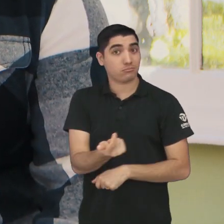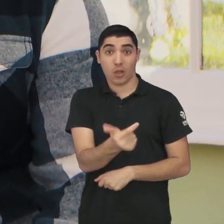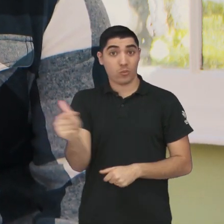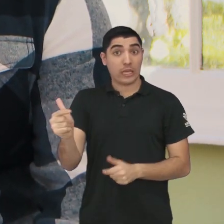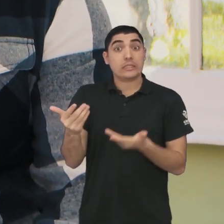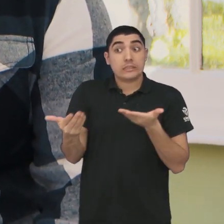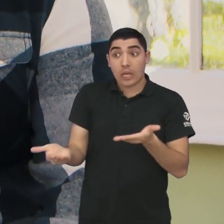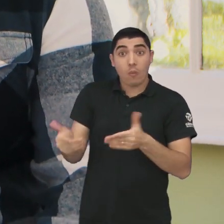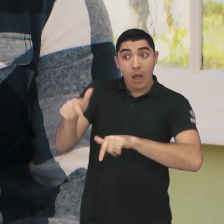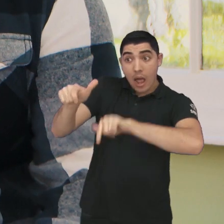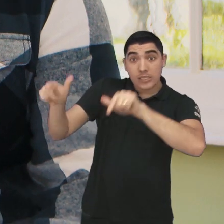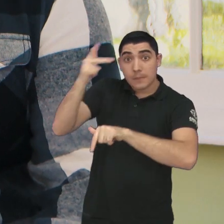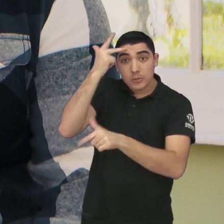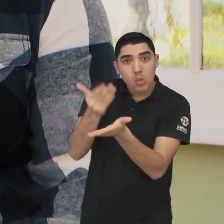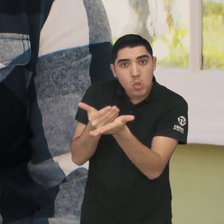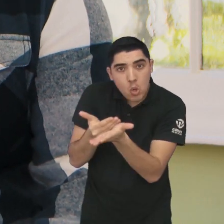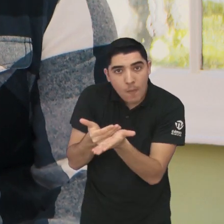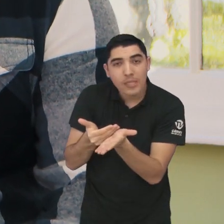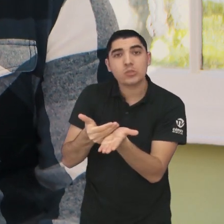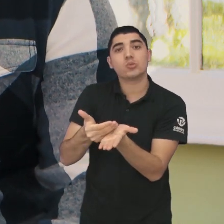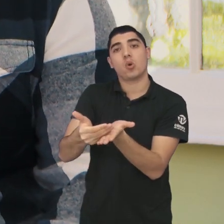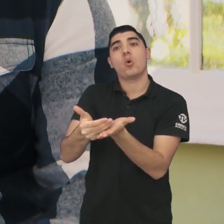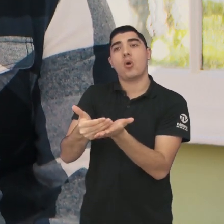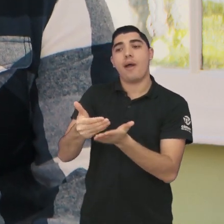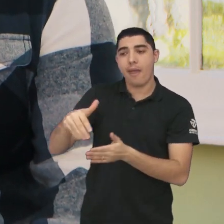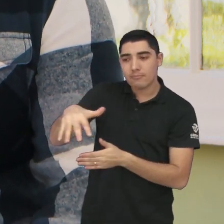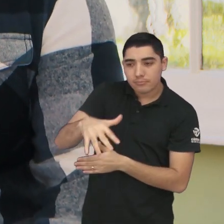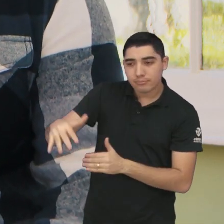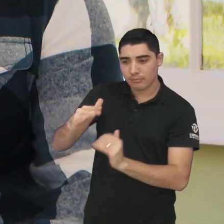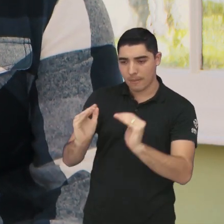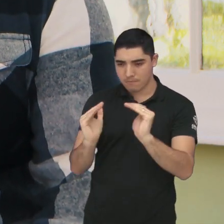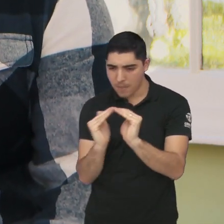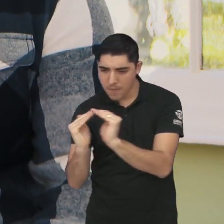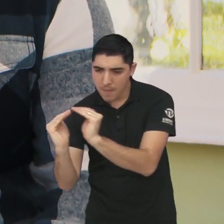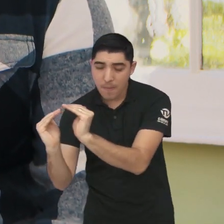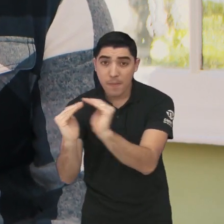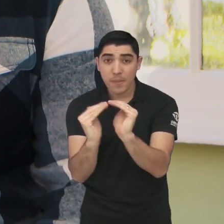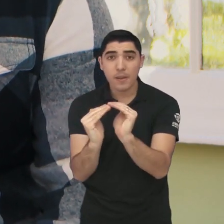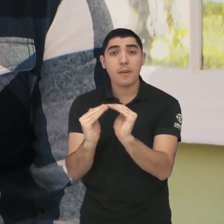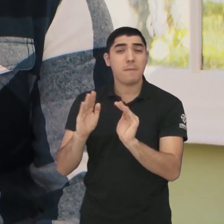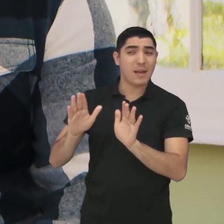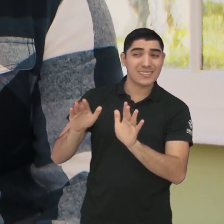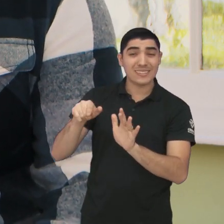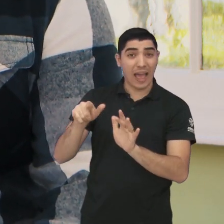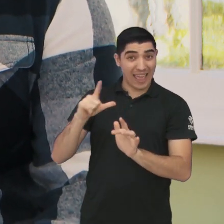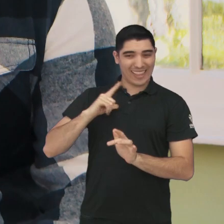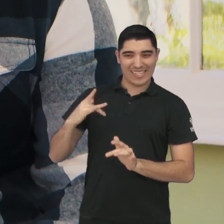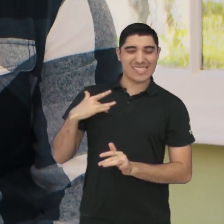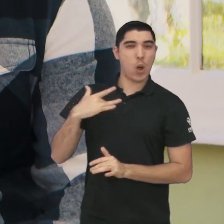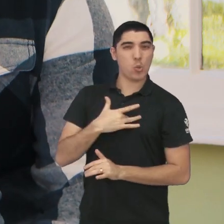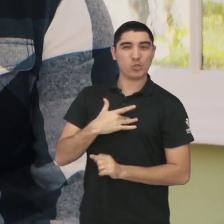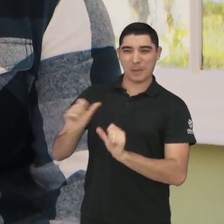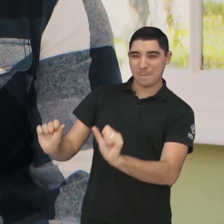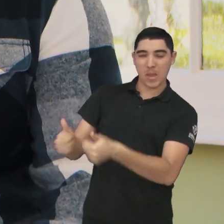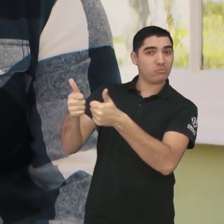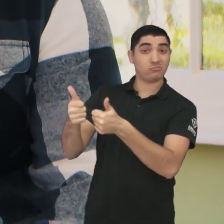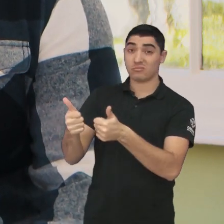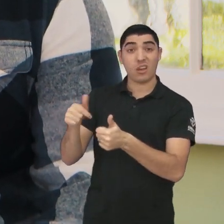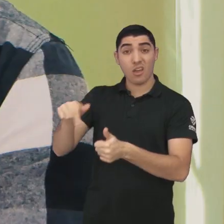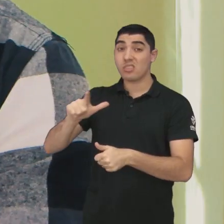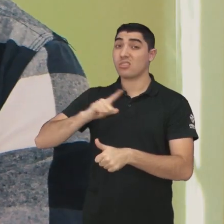pessoas acabem se concentrando em modalidades de moradia que não eram lá muito saudáveis, né? Havia muita insalubridade